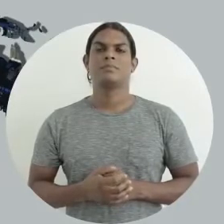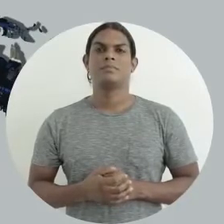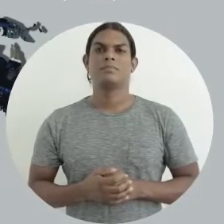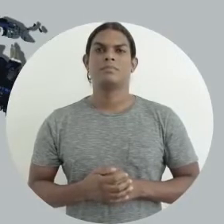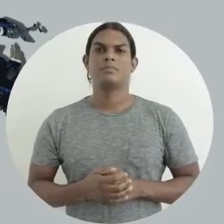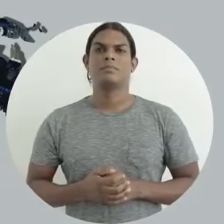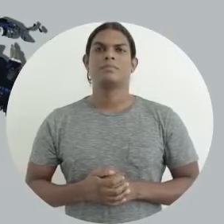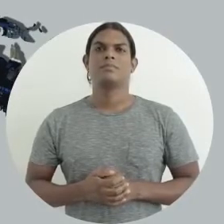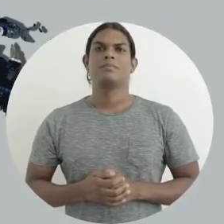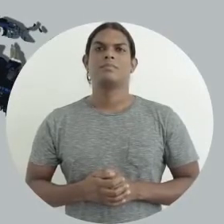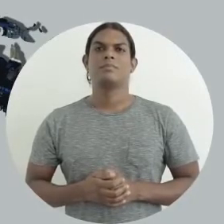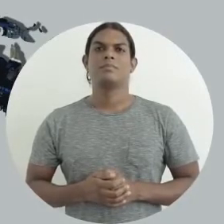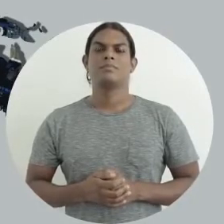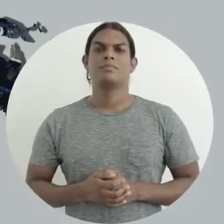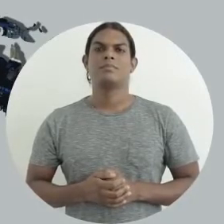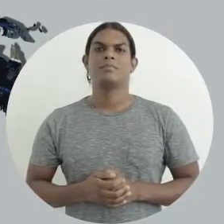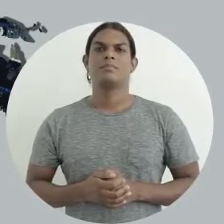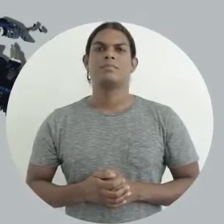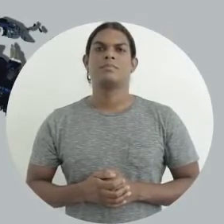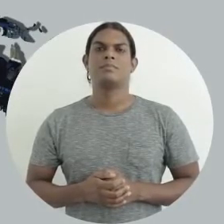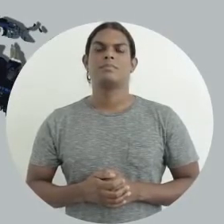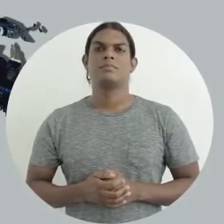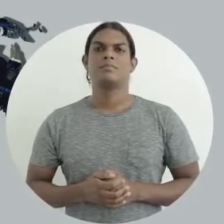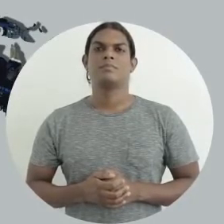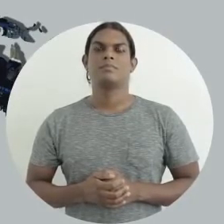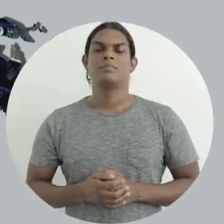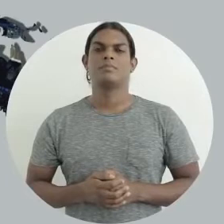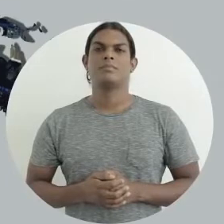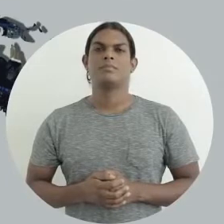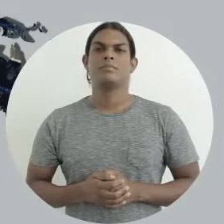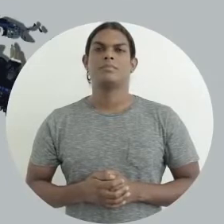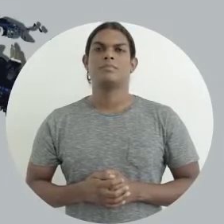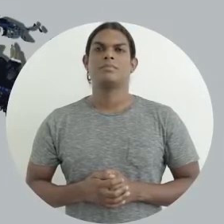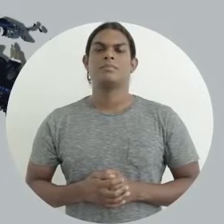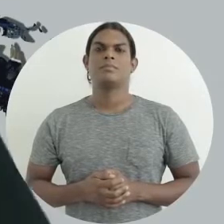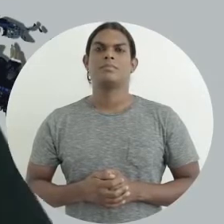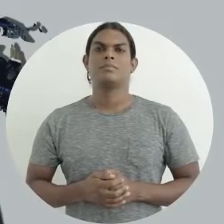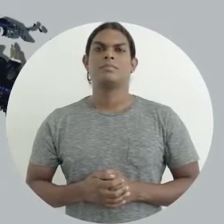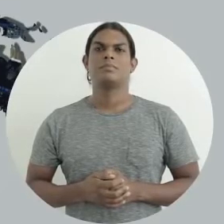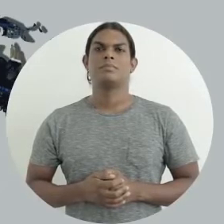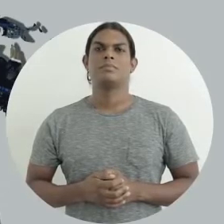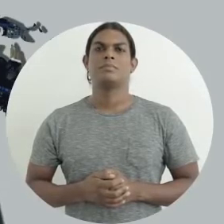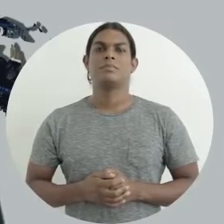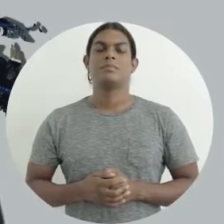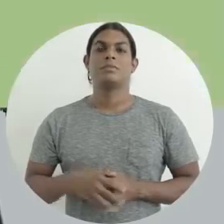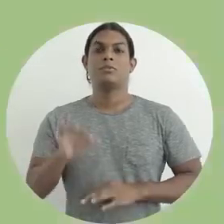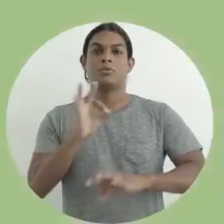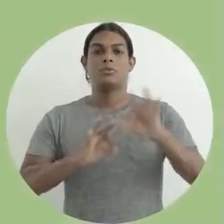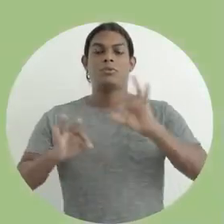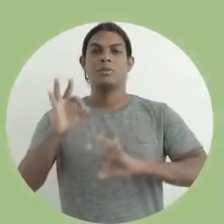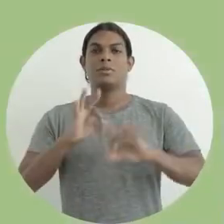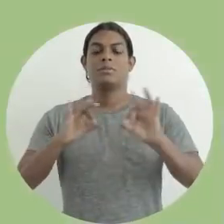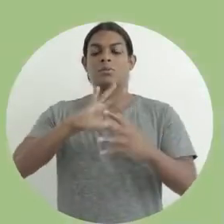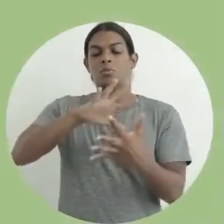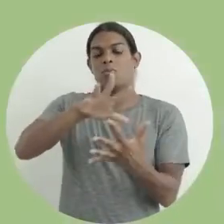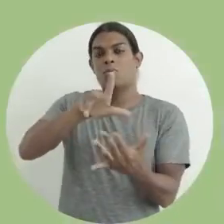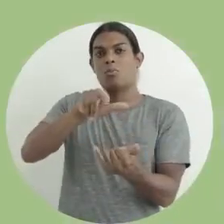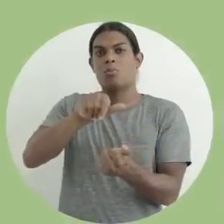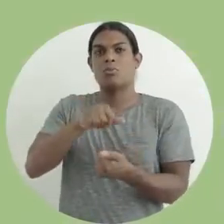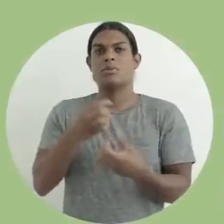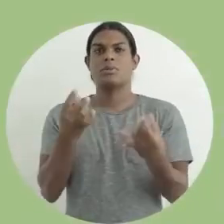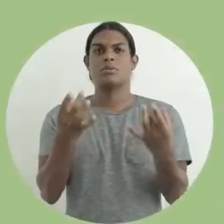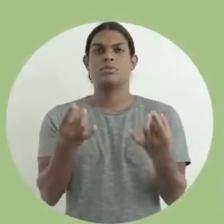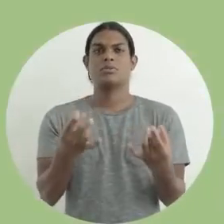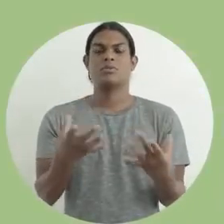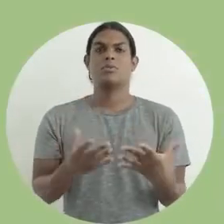econômicos como União Europeia, ALAD, NAFTA, Mercosul, entre outros. Sobre a Organização Mundial do Comércio, é uma